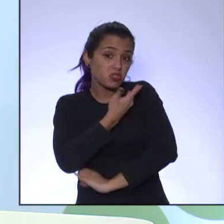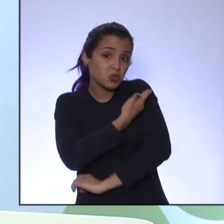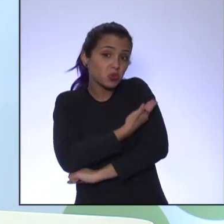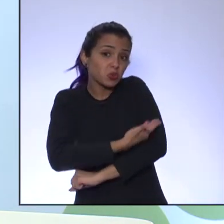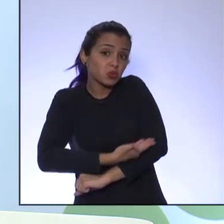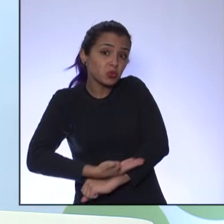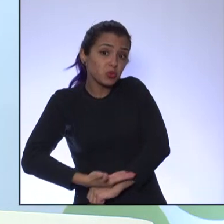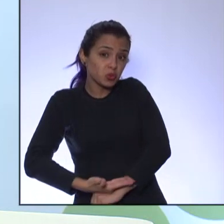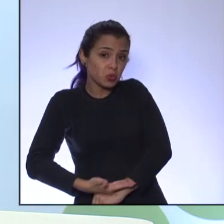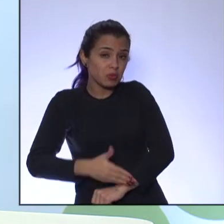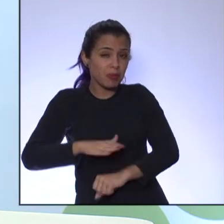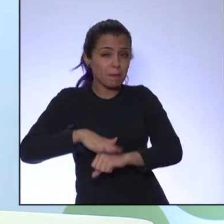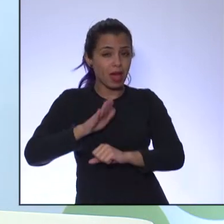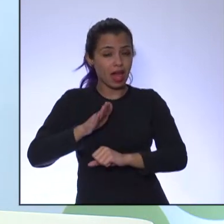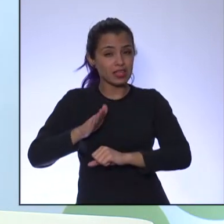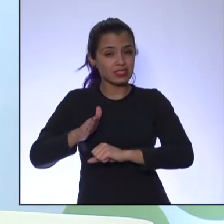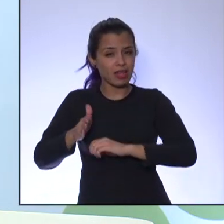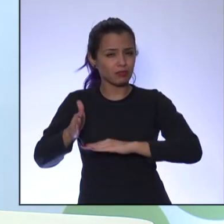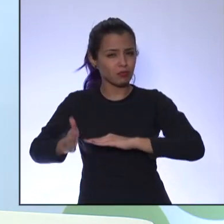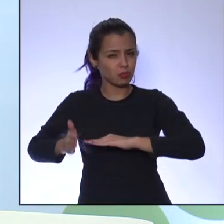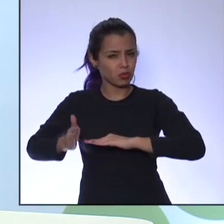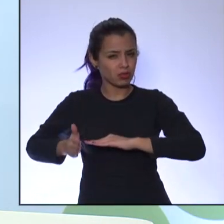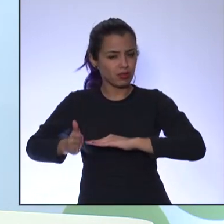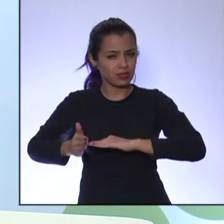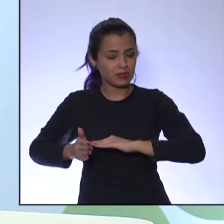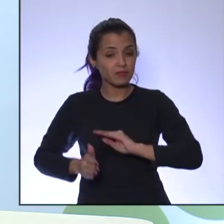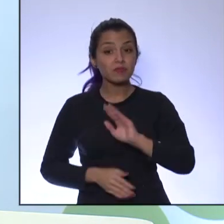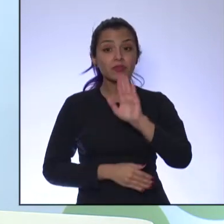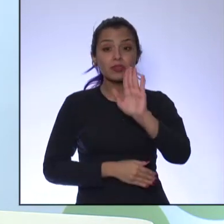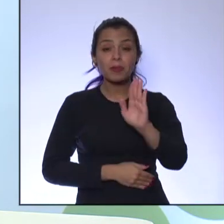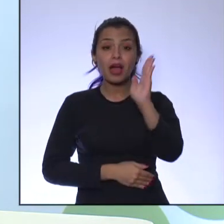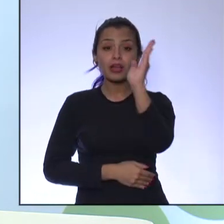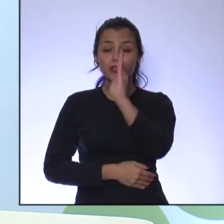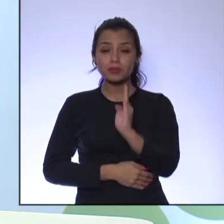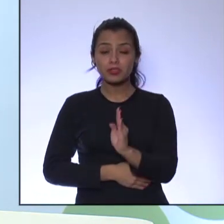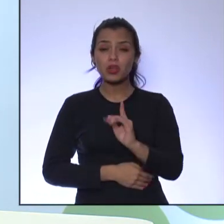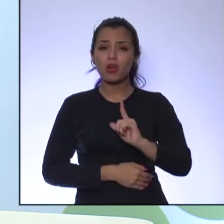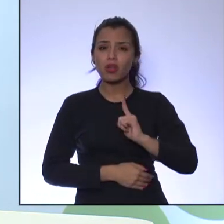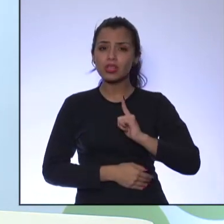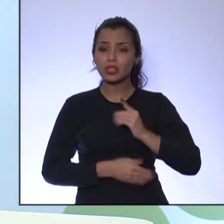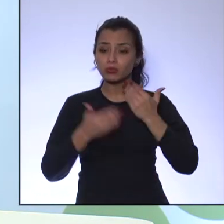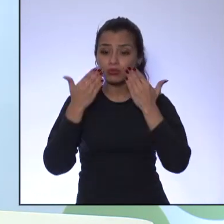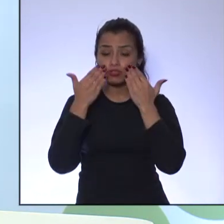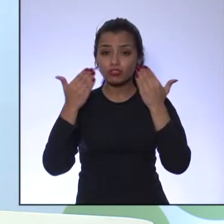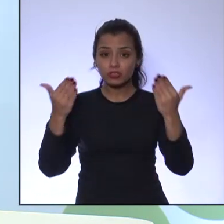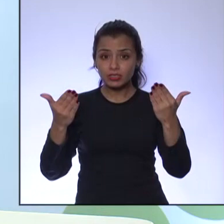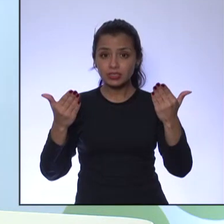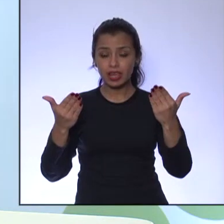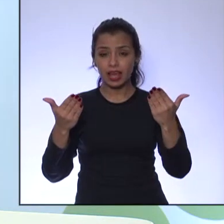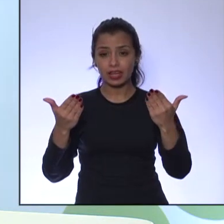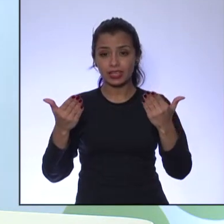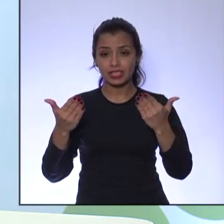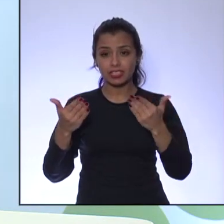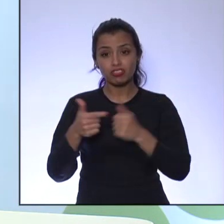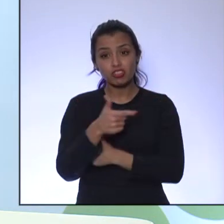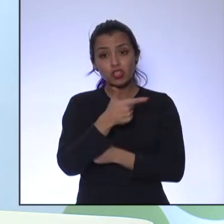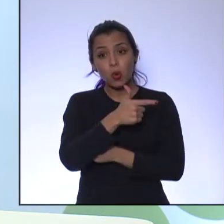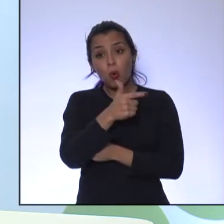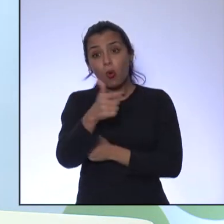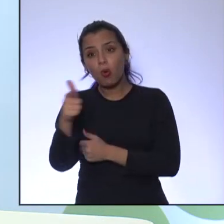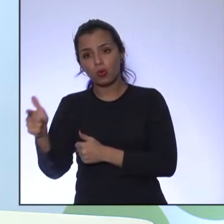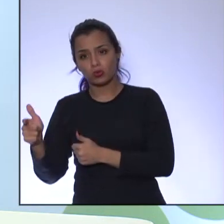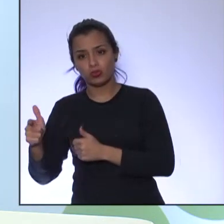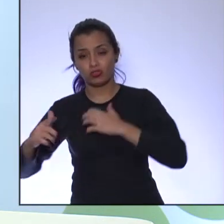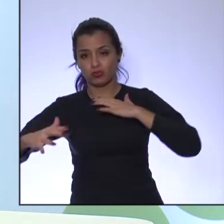Porém, o Brasil ele se destaca em outros segmentos. Então, agora nós vamos falar um pouquinho sobre o Brasil,